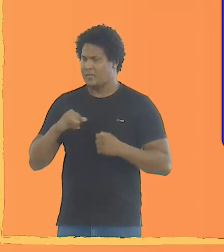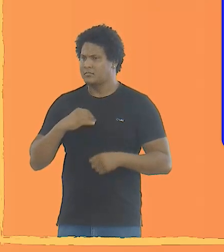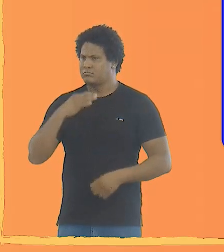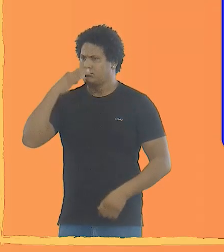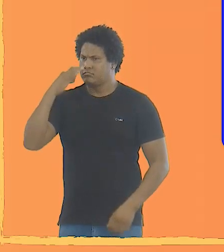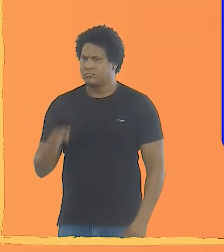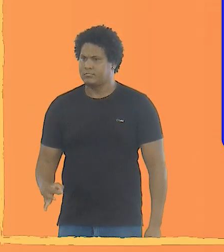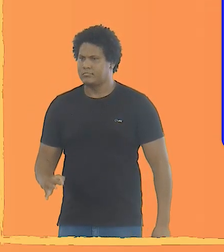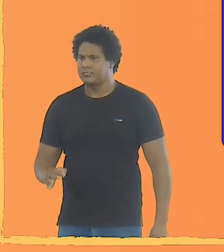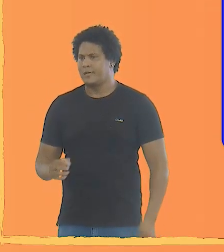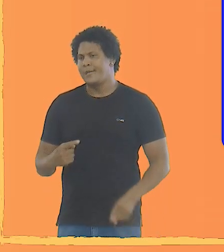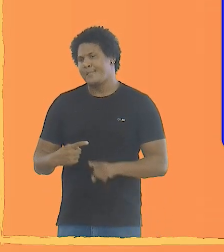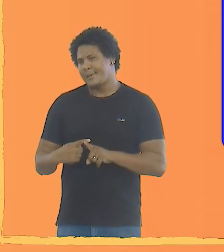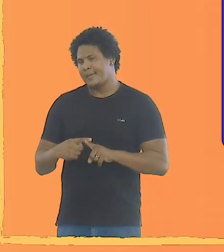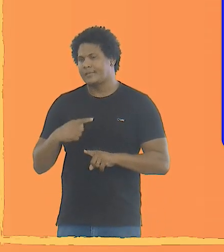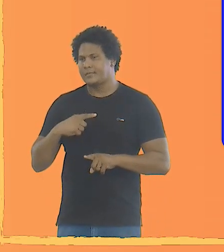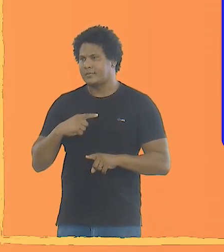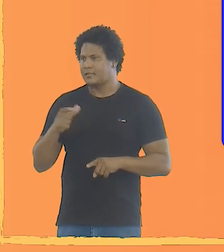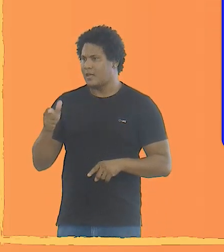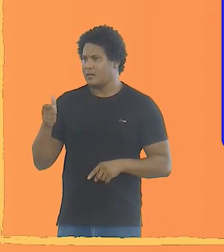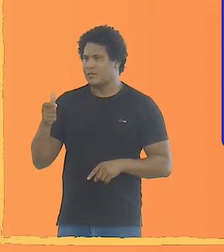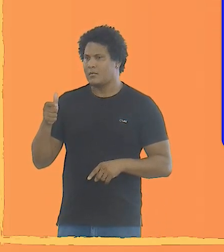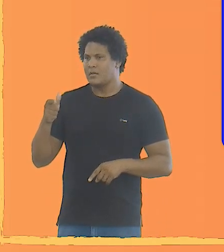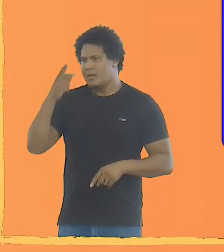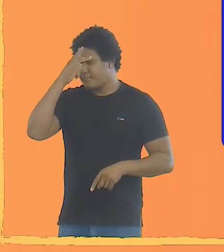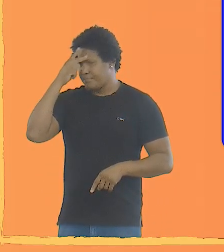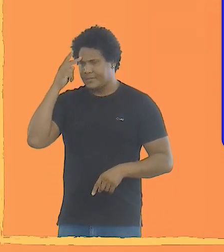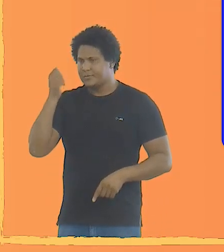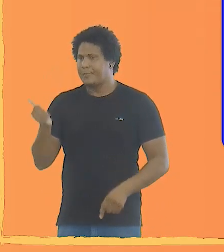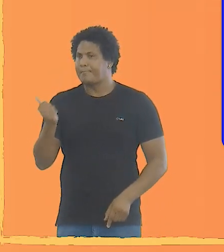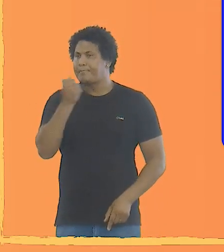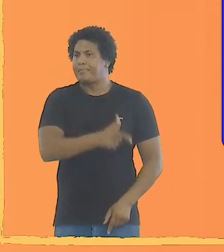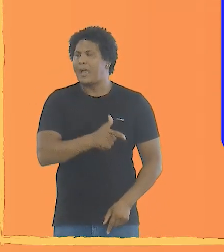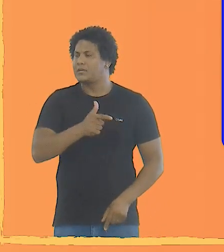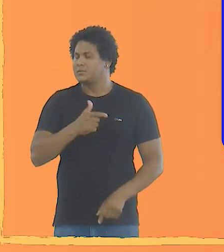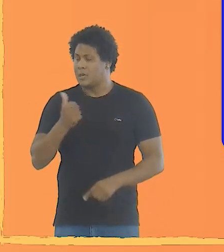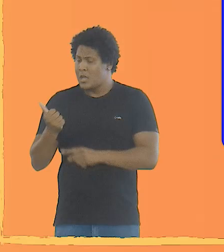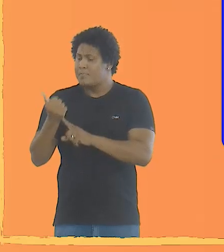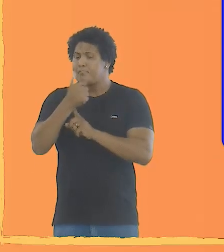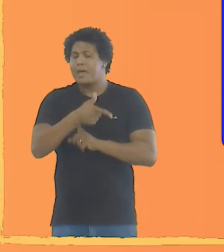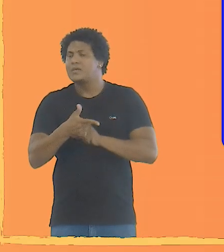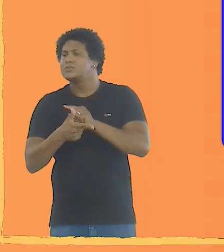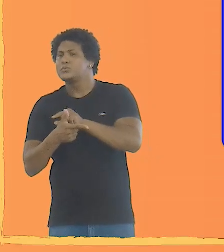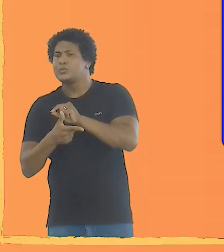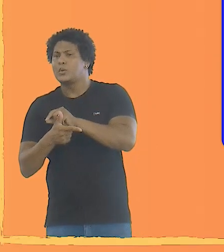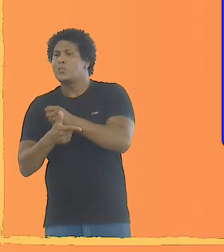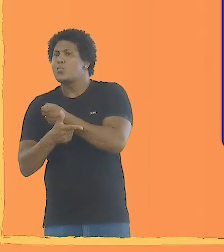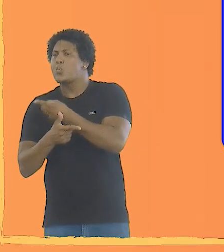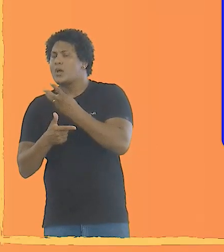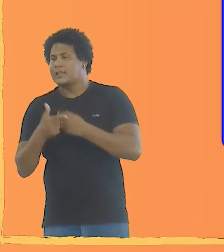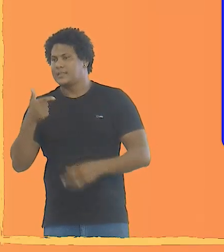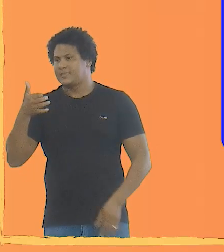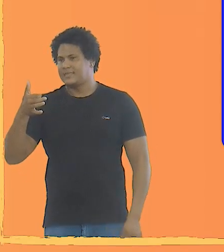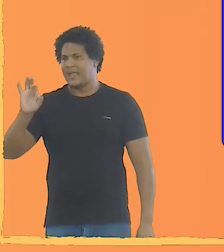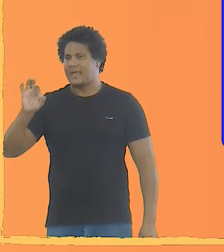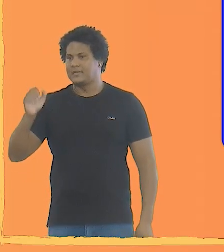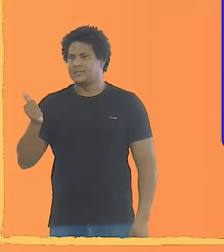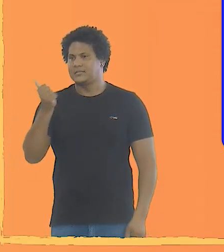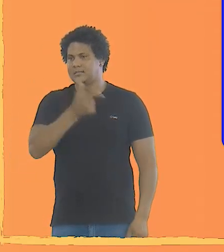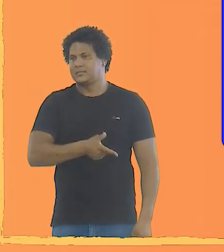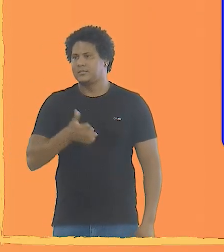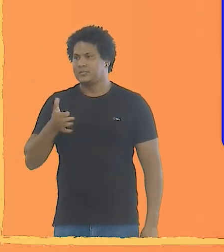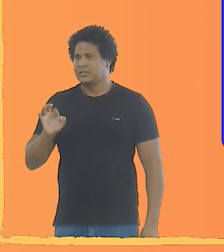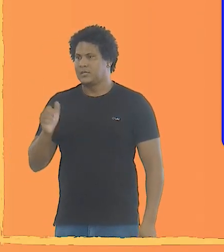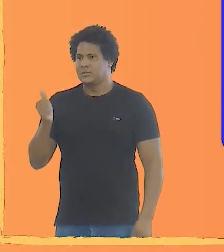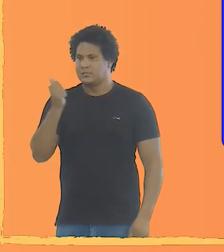alunos a mais do que as possíveis respostas distintas. Então, a alternativa da primeira questão, letra A.